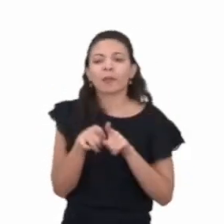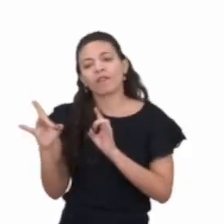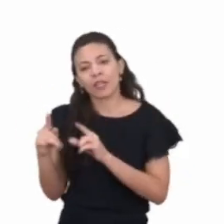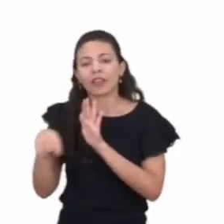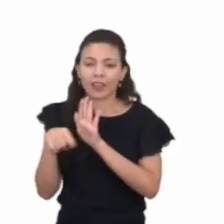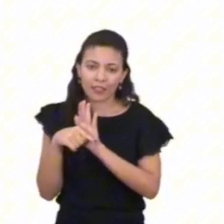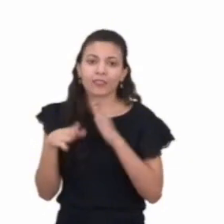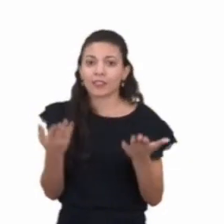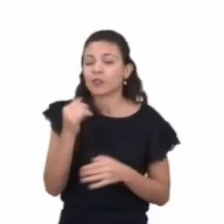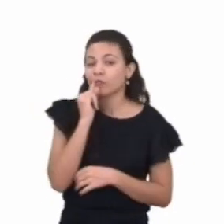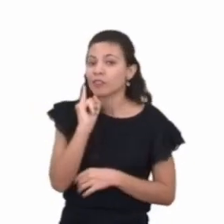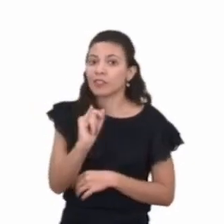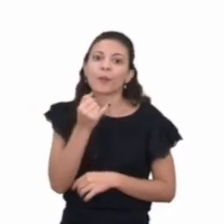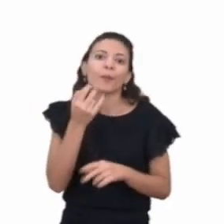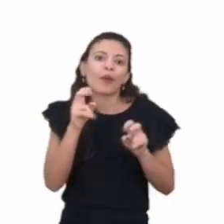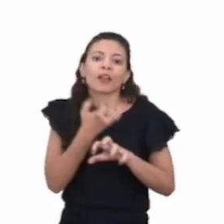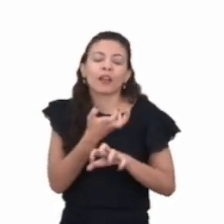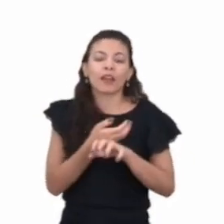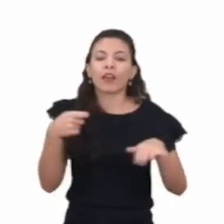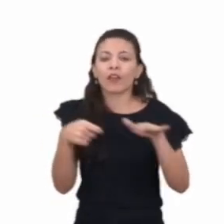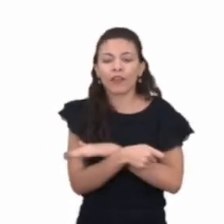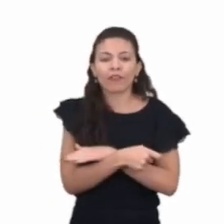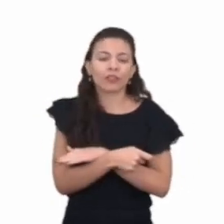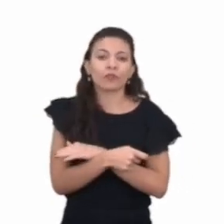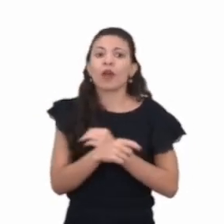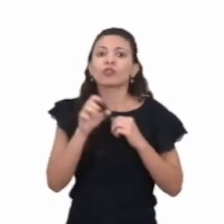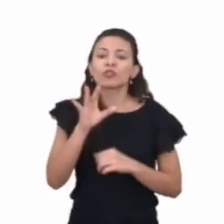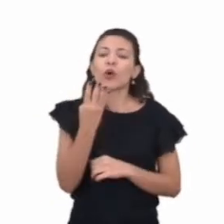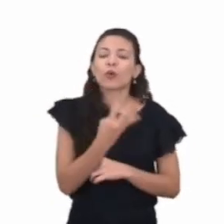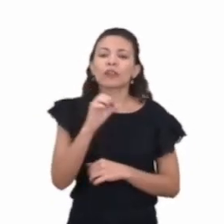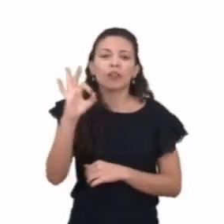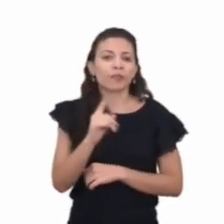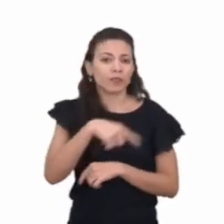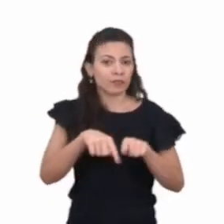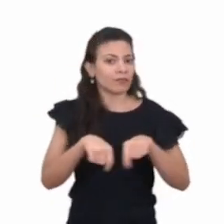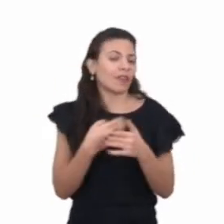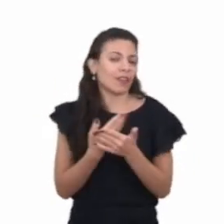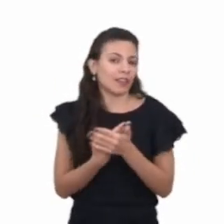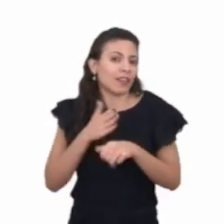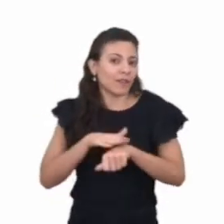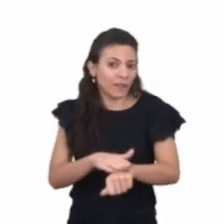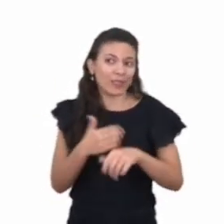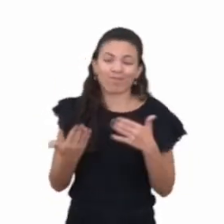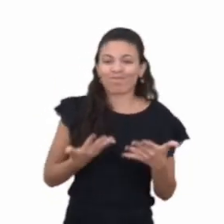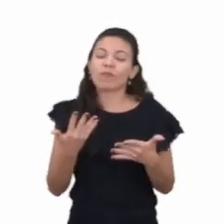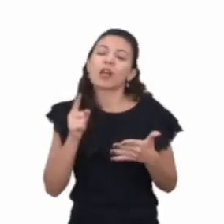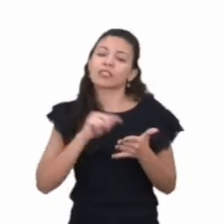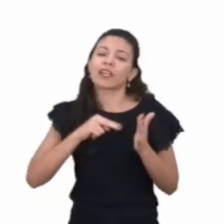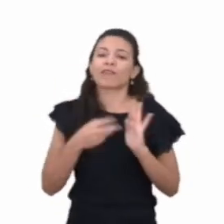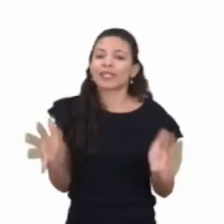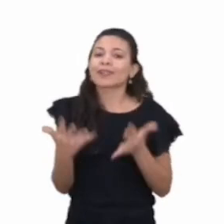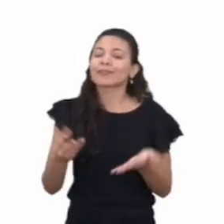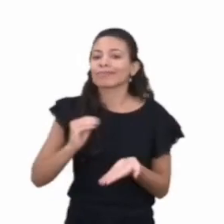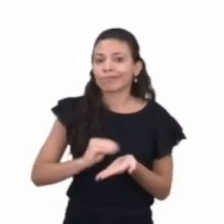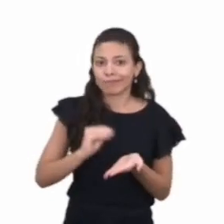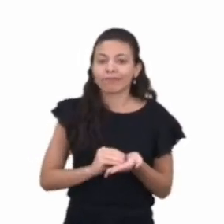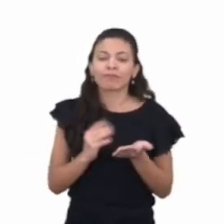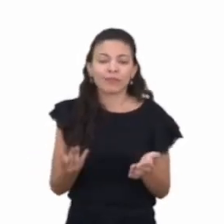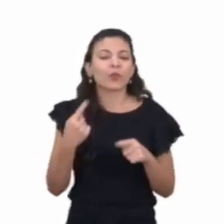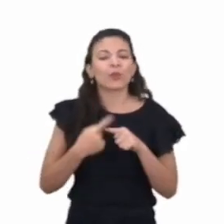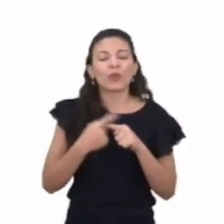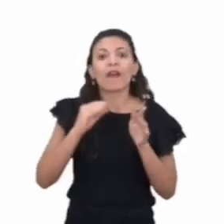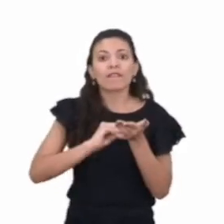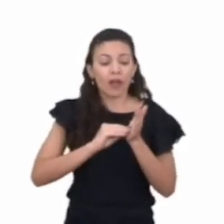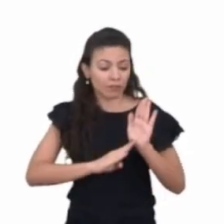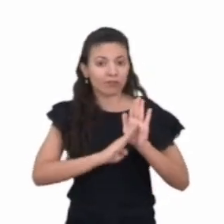quando eu tiver no caso ali dos investimentos em renda fixa, só 49% de conclusão dessa turma, dessa atividade, eu tenho um baixo engajamento. Por quê? Porque eu ainda não tenho indícios suficientes